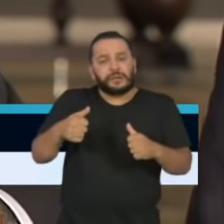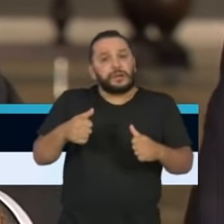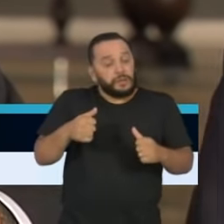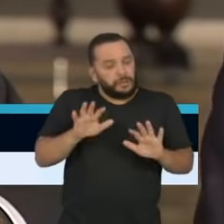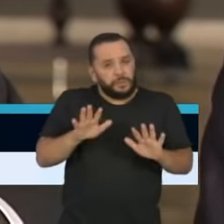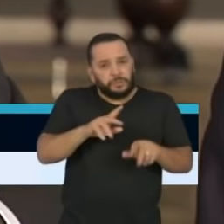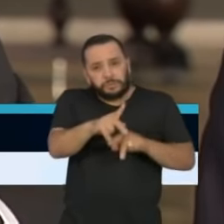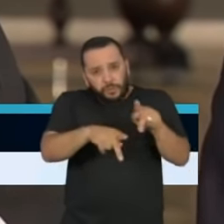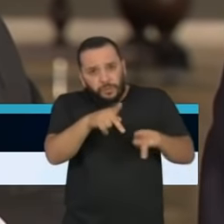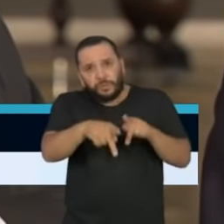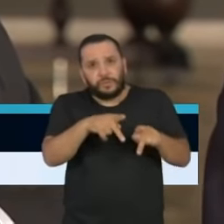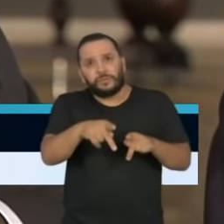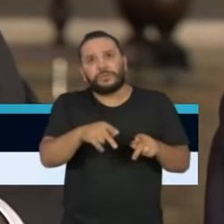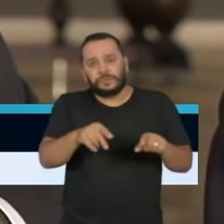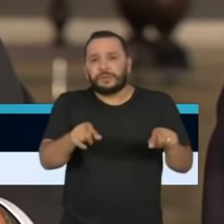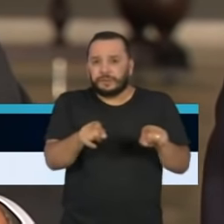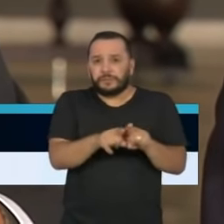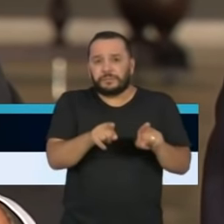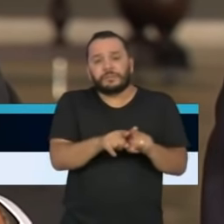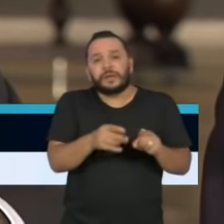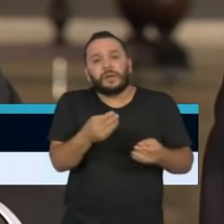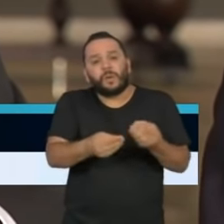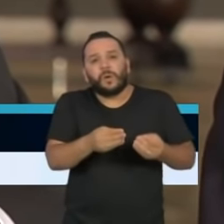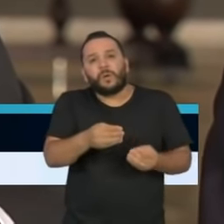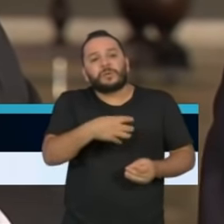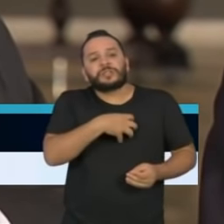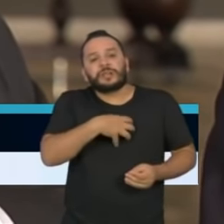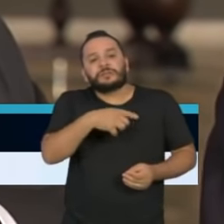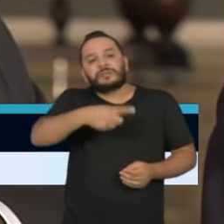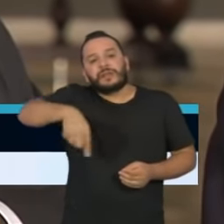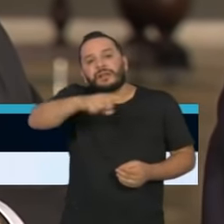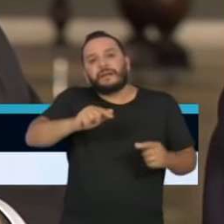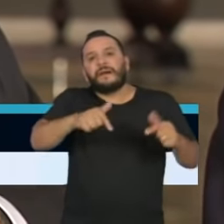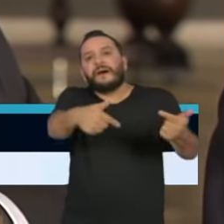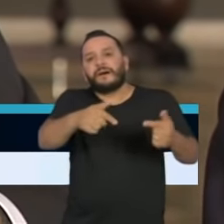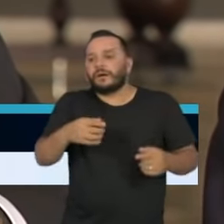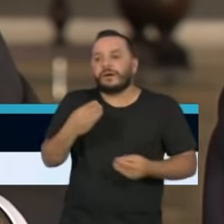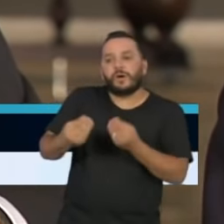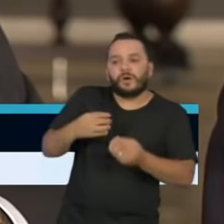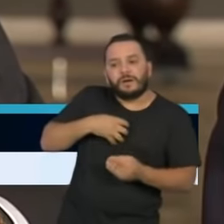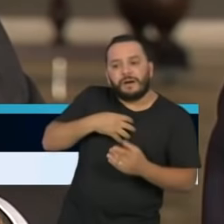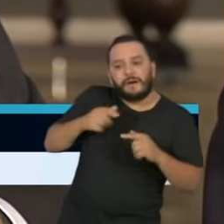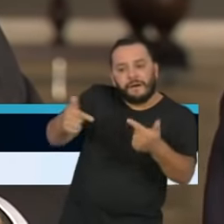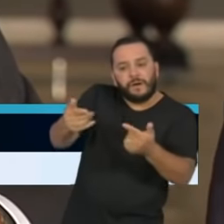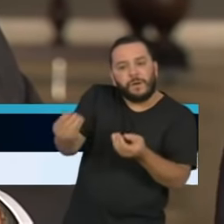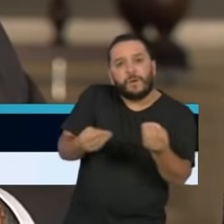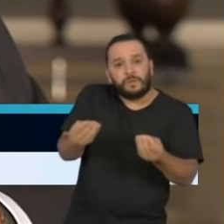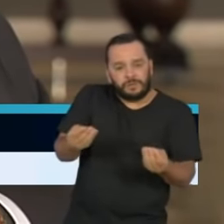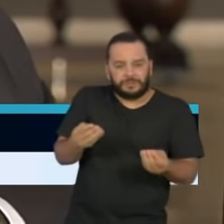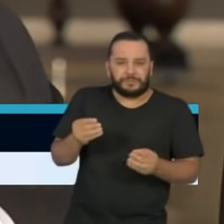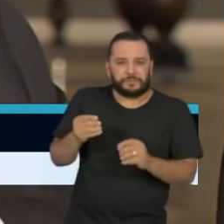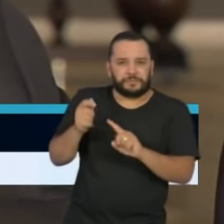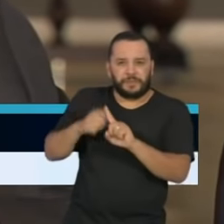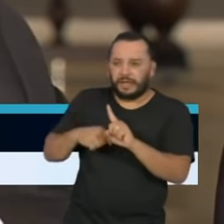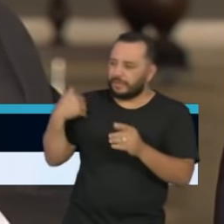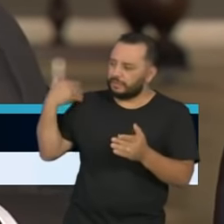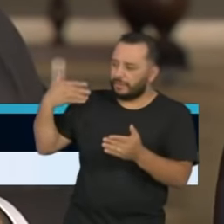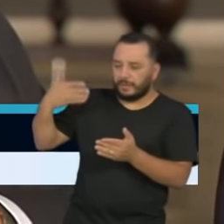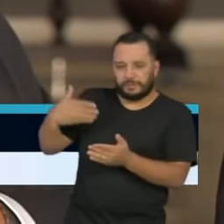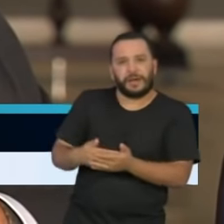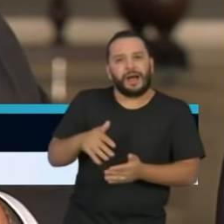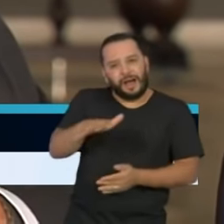e a resposta da população aos serviços que estão sendo oferecidos. Nos últimos meses, os serviços de